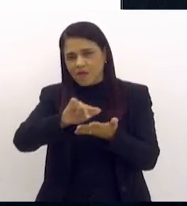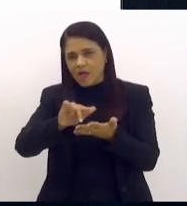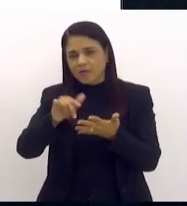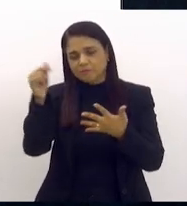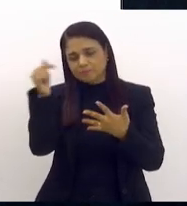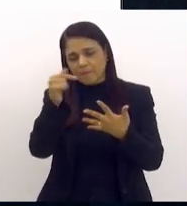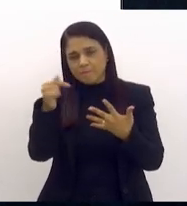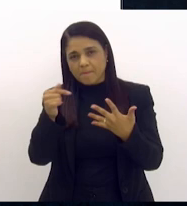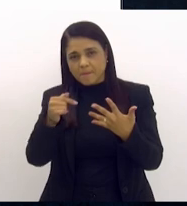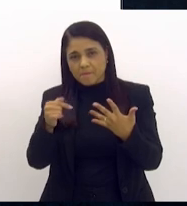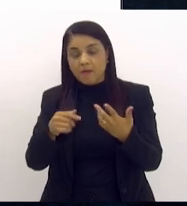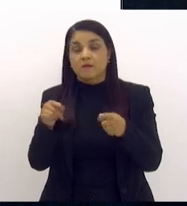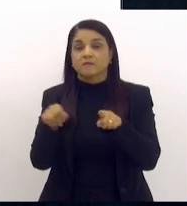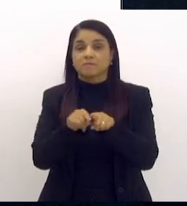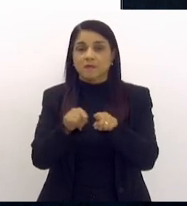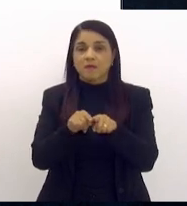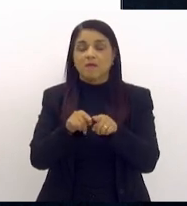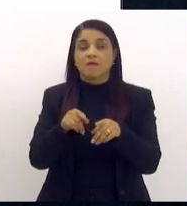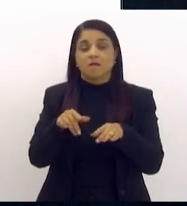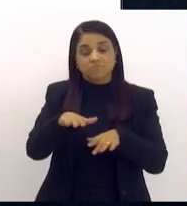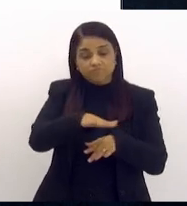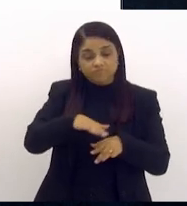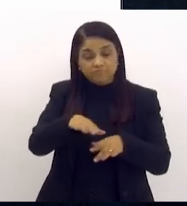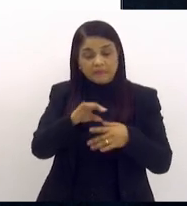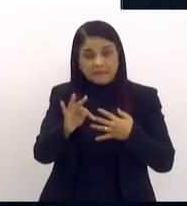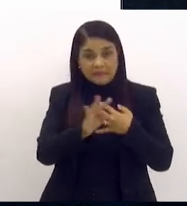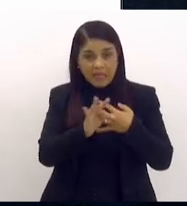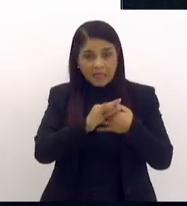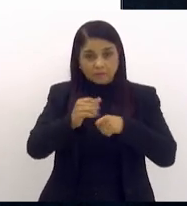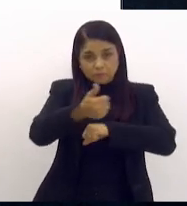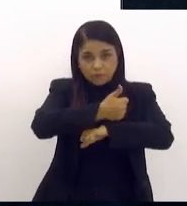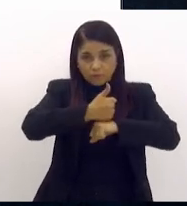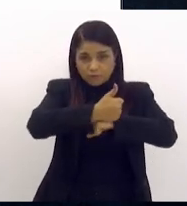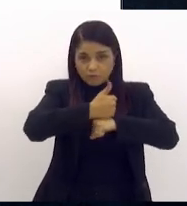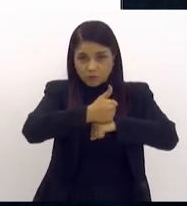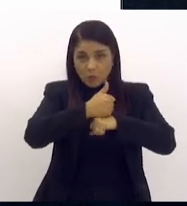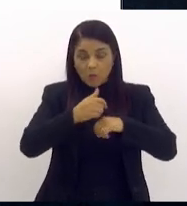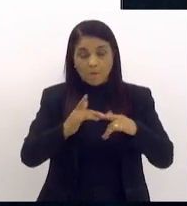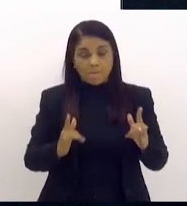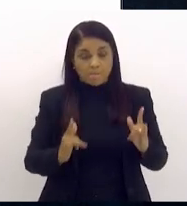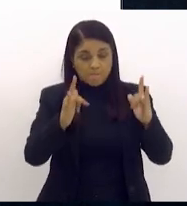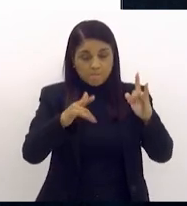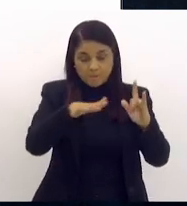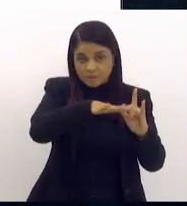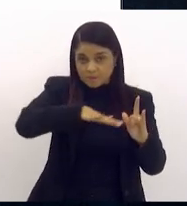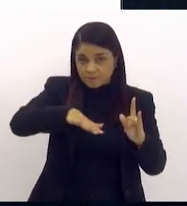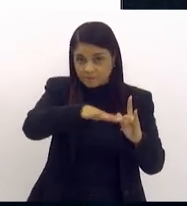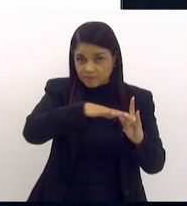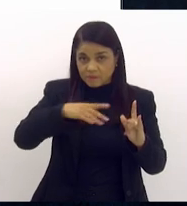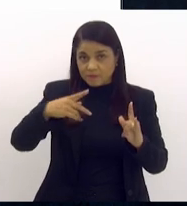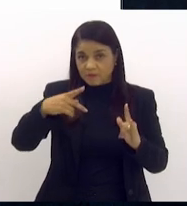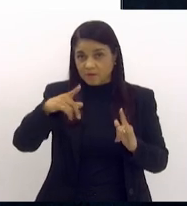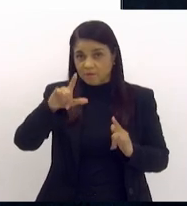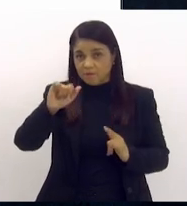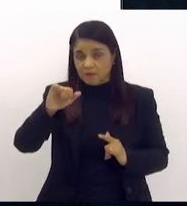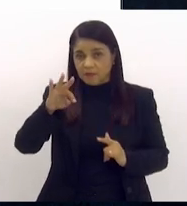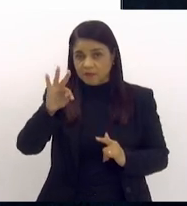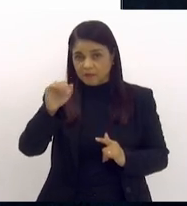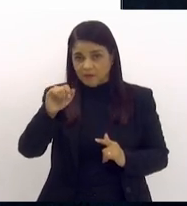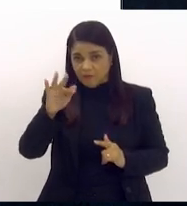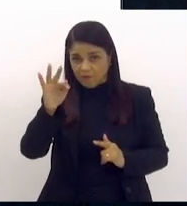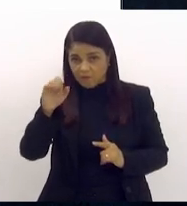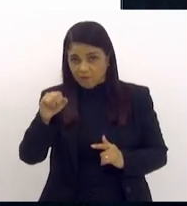a questão da assistência técnica local né se você contrata uma plataforma que é feita por exemplo em Angra dos